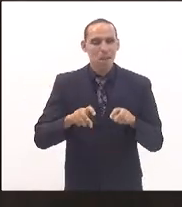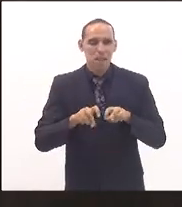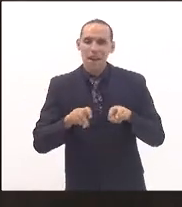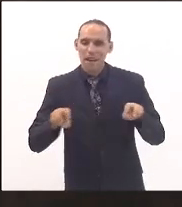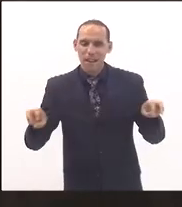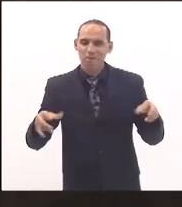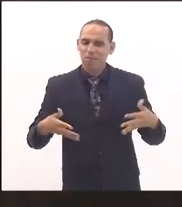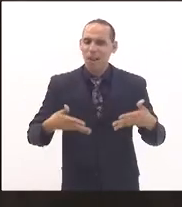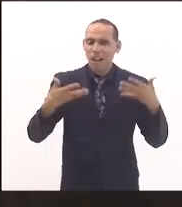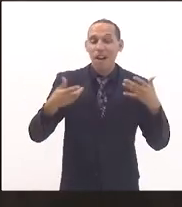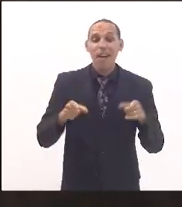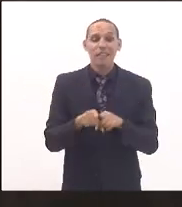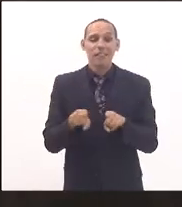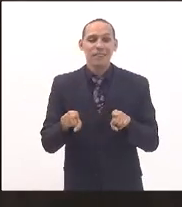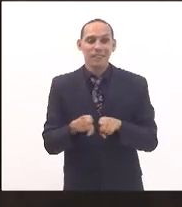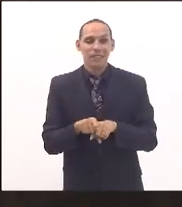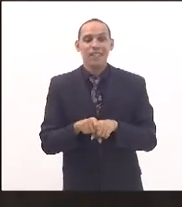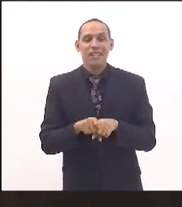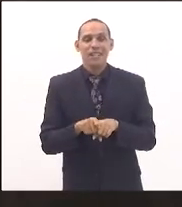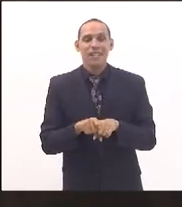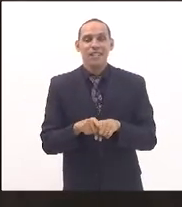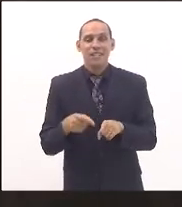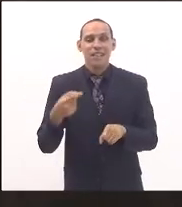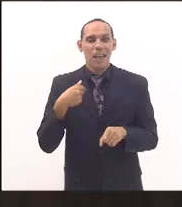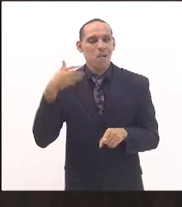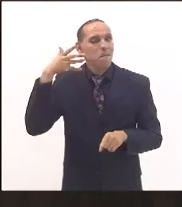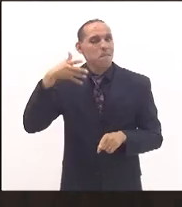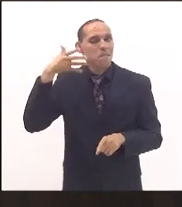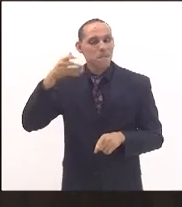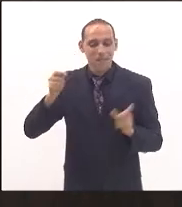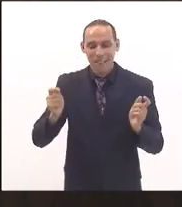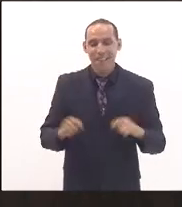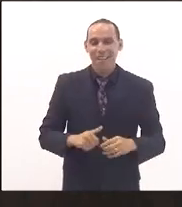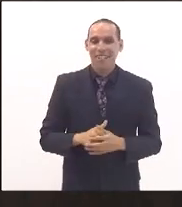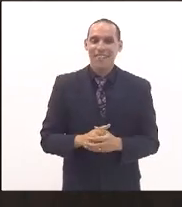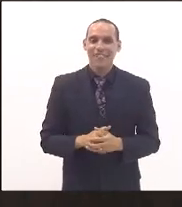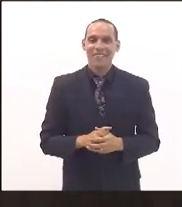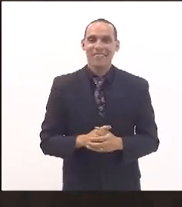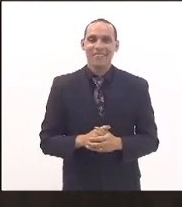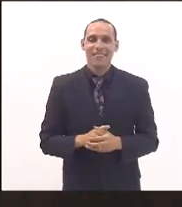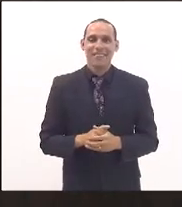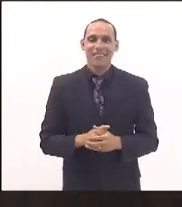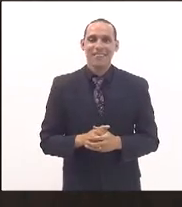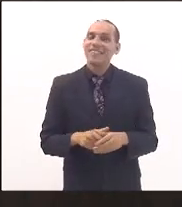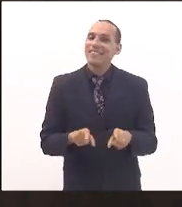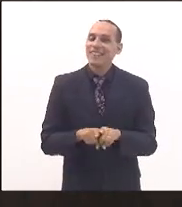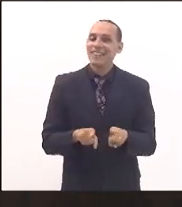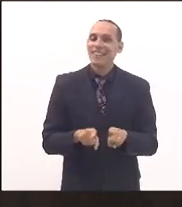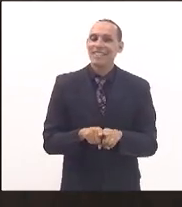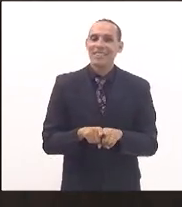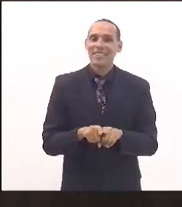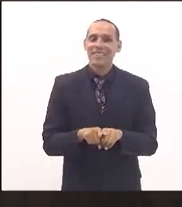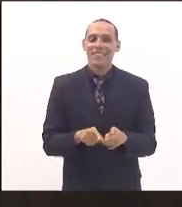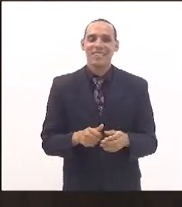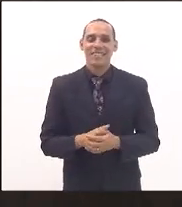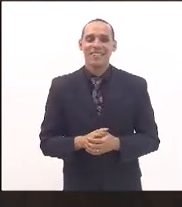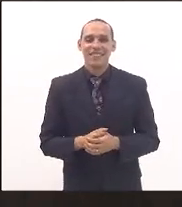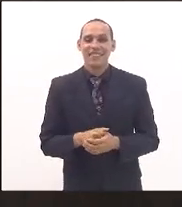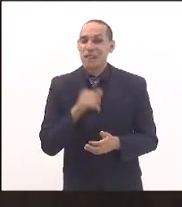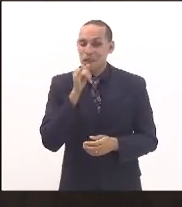dessa mesa honrado de tá fazendo uso da palavra bom e ao mesmo tempo